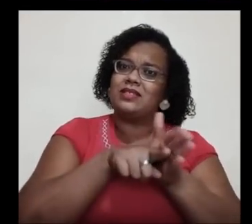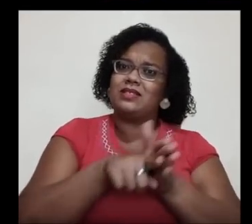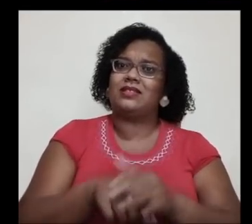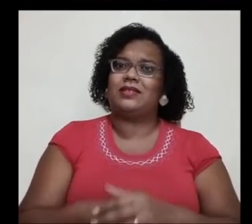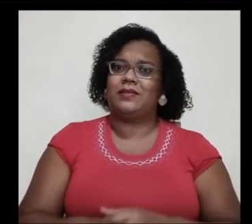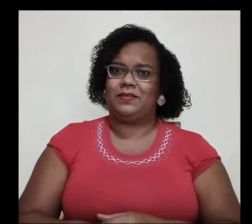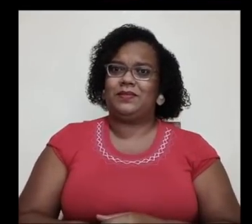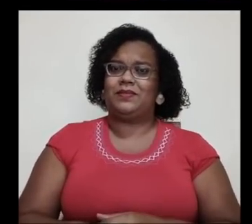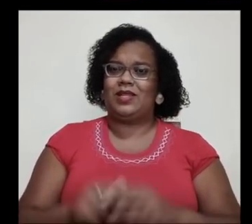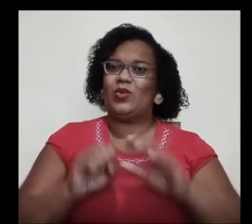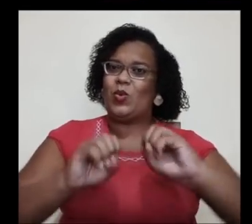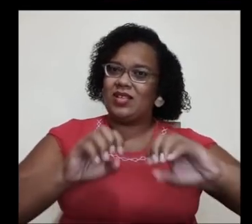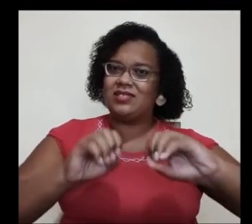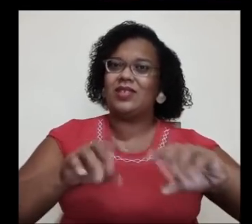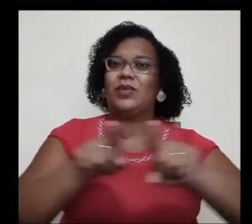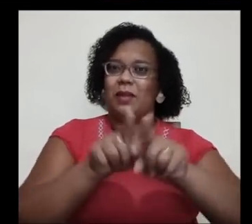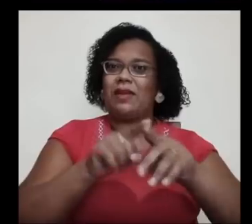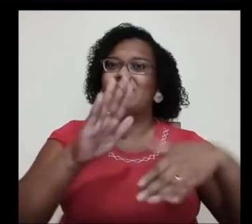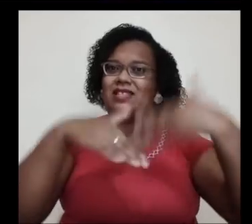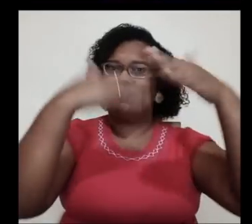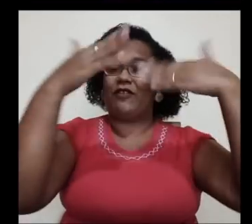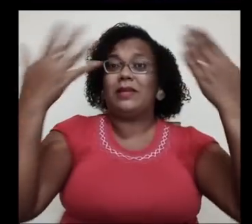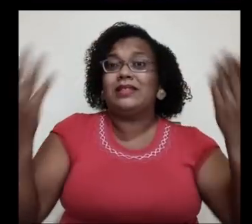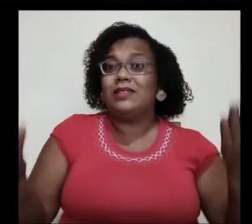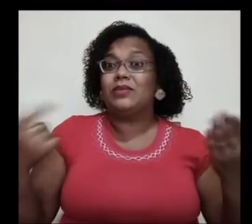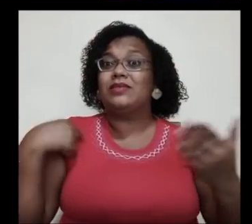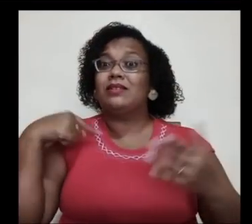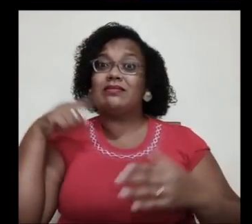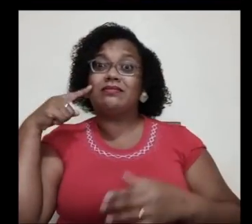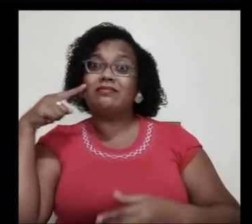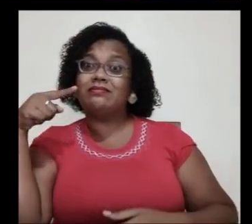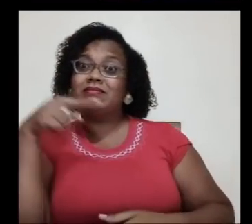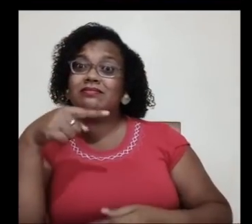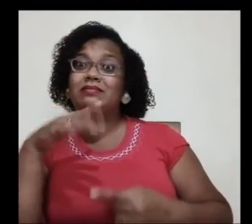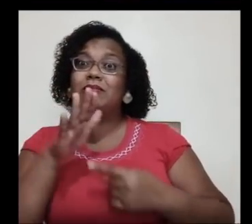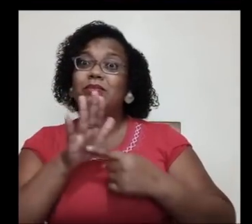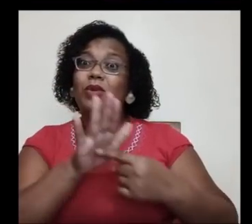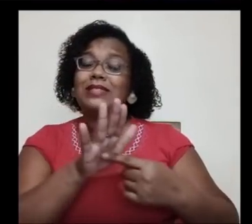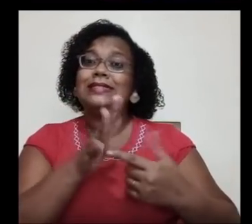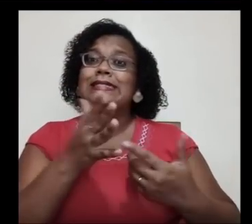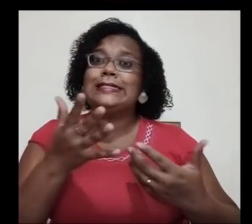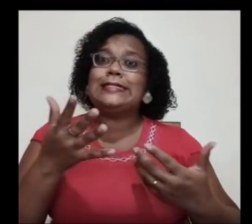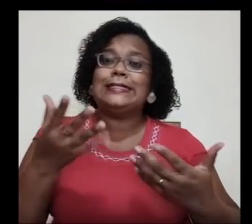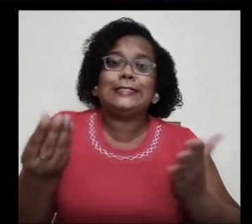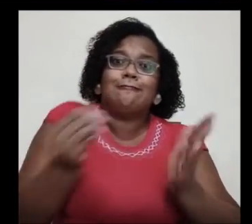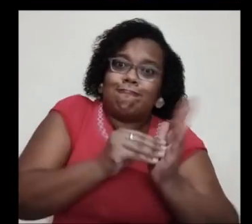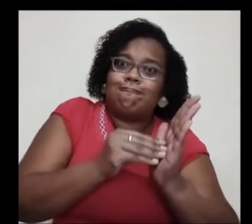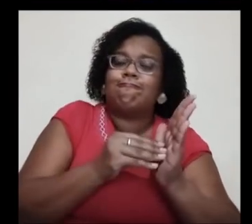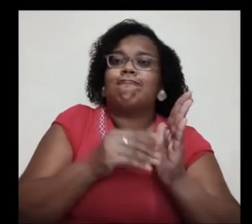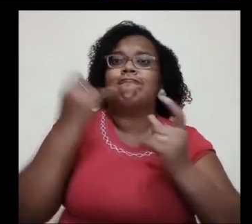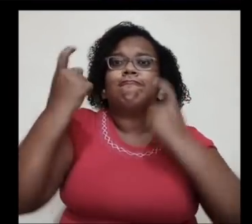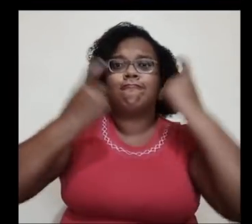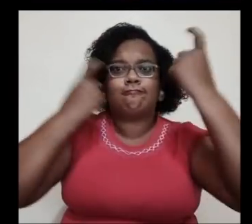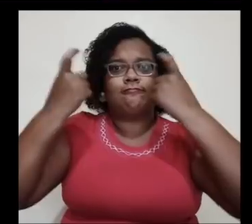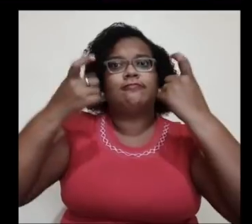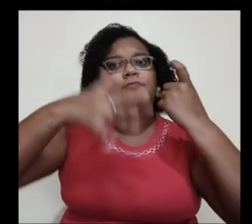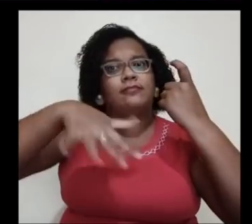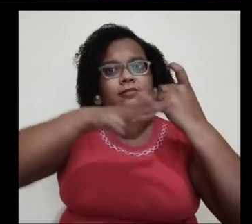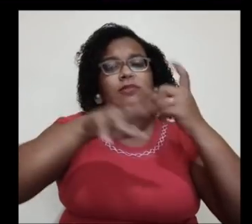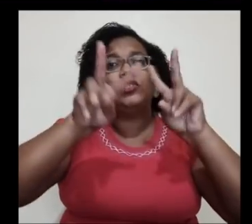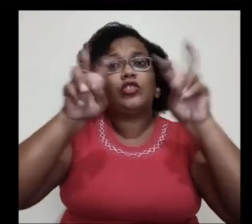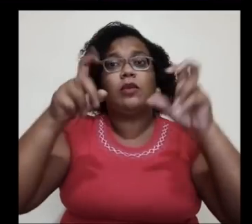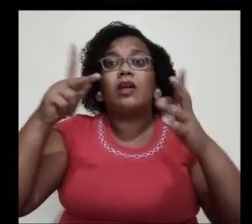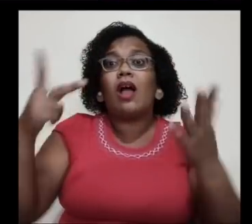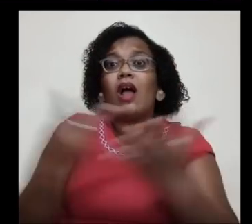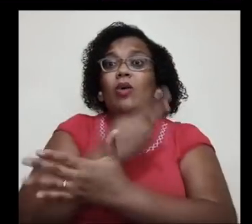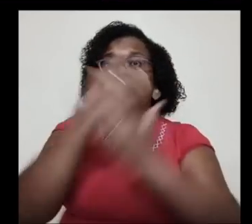na pesquisa, na educação e no seu desenvolvimento. Portanto, a gente aponta a nossa preocupação com esse aspecto também, em particular o